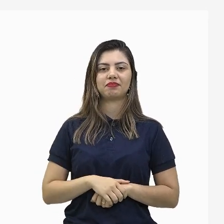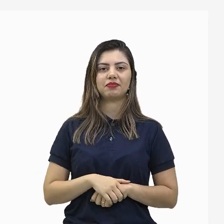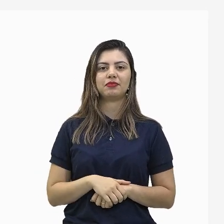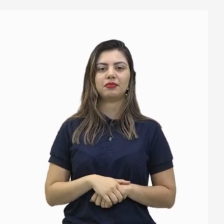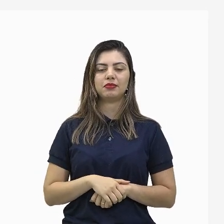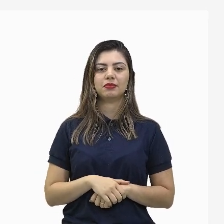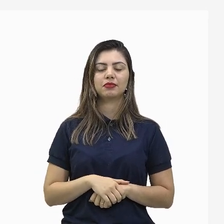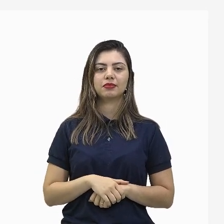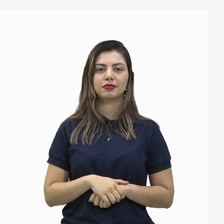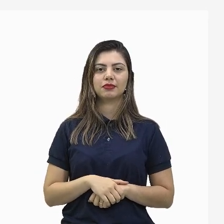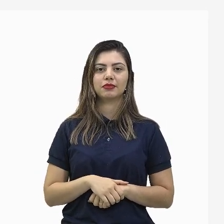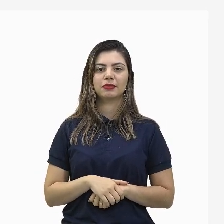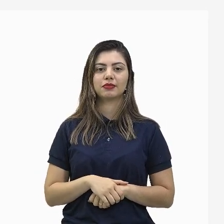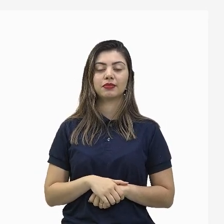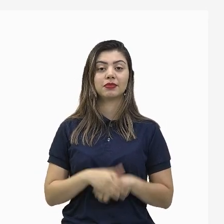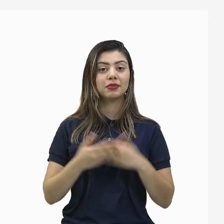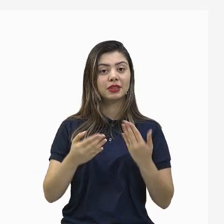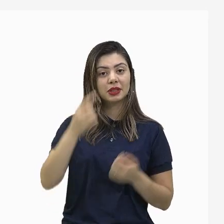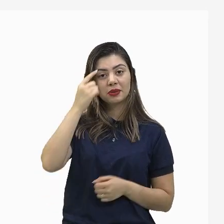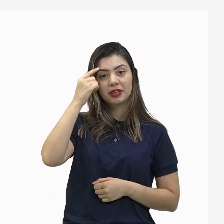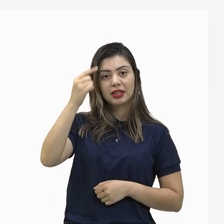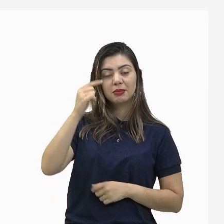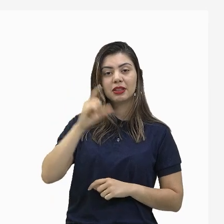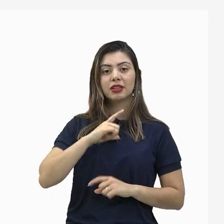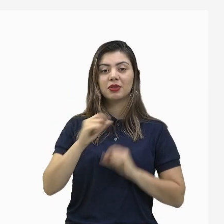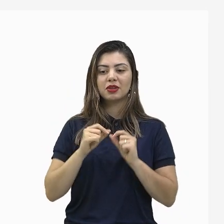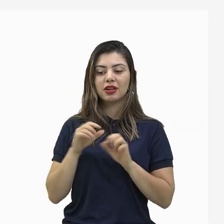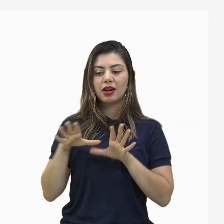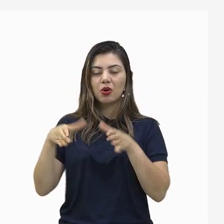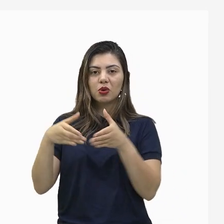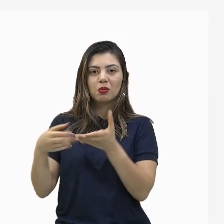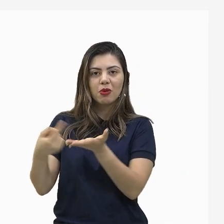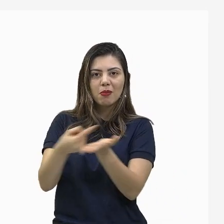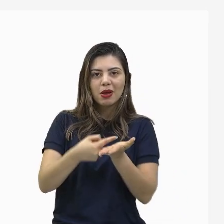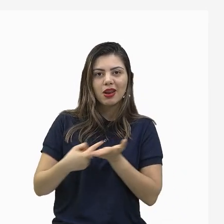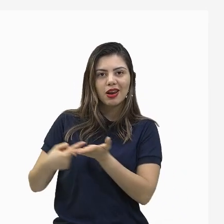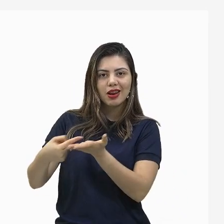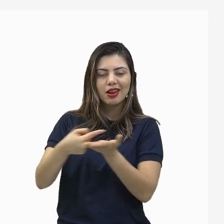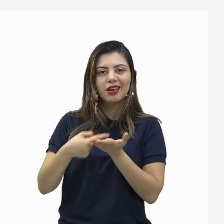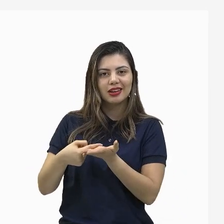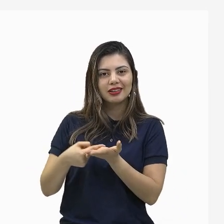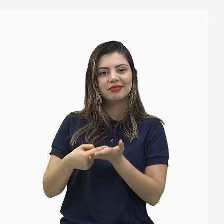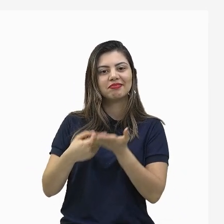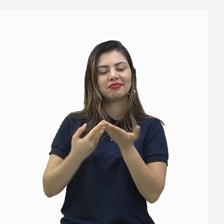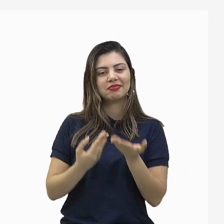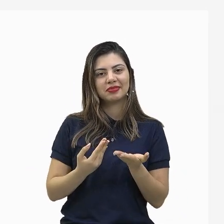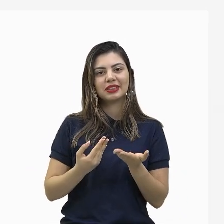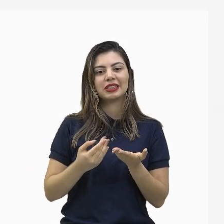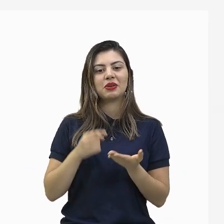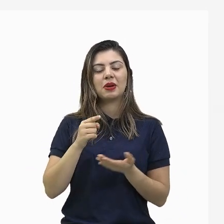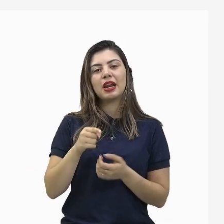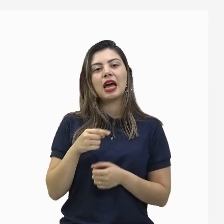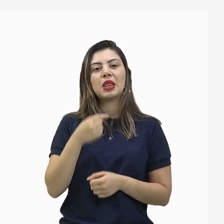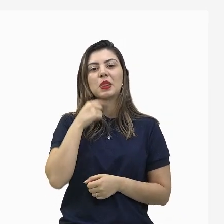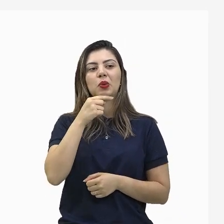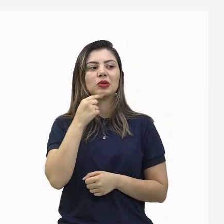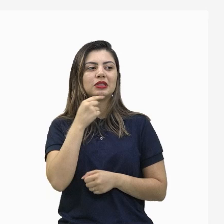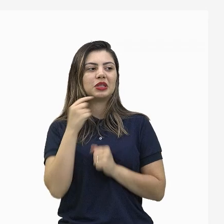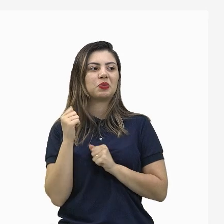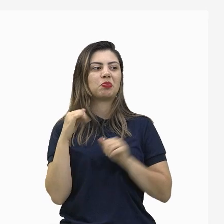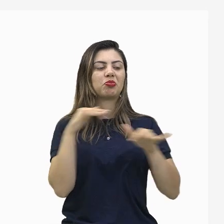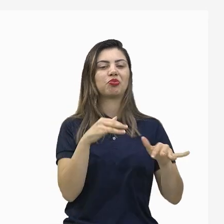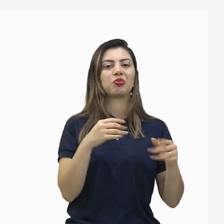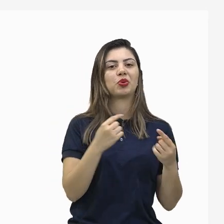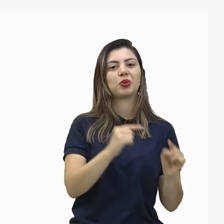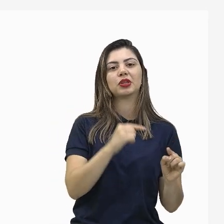tá? Exatamente por isso. Lembra lá da política dos aliados, né? A gente tem, então, esse plano aí meio que frustrado. Temos que também